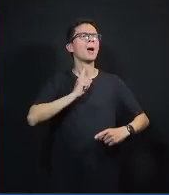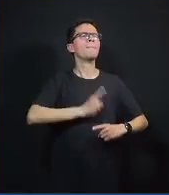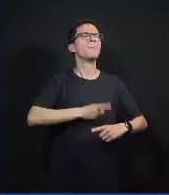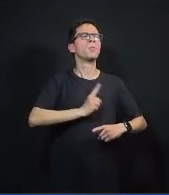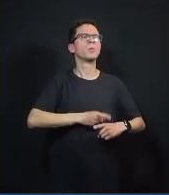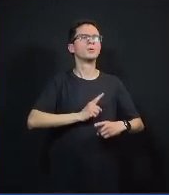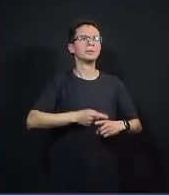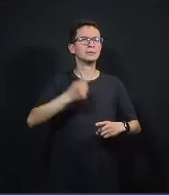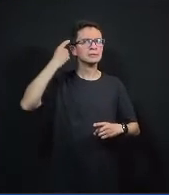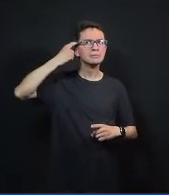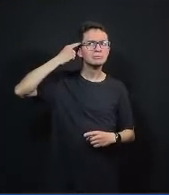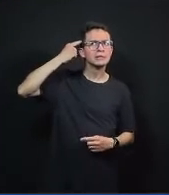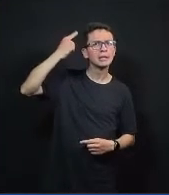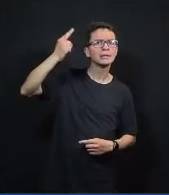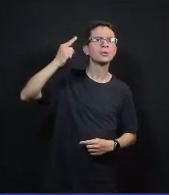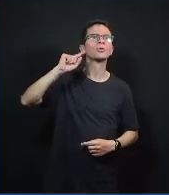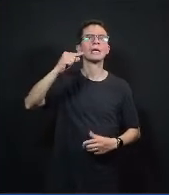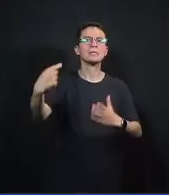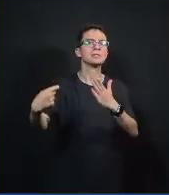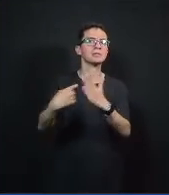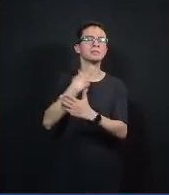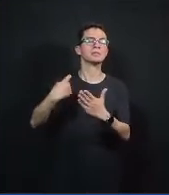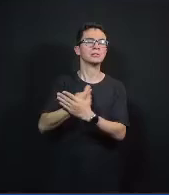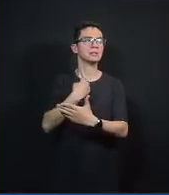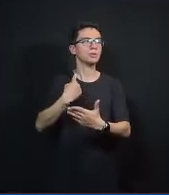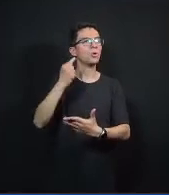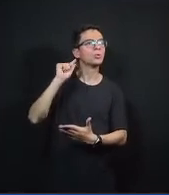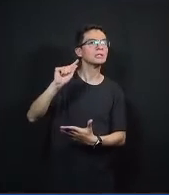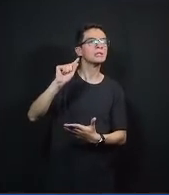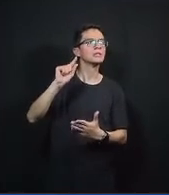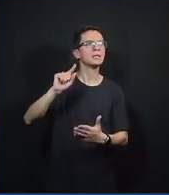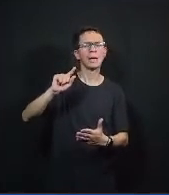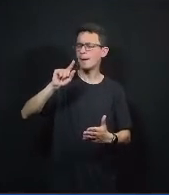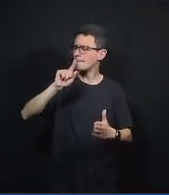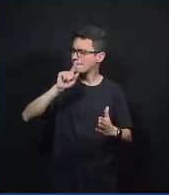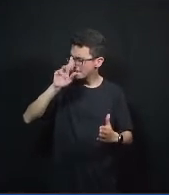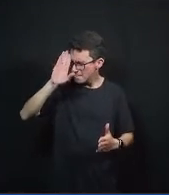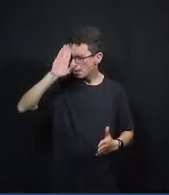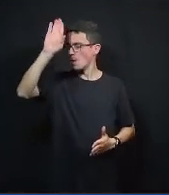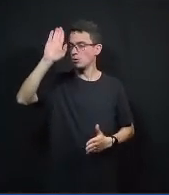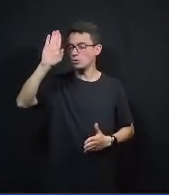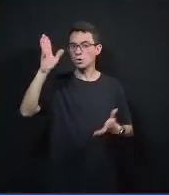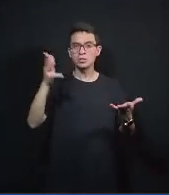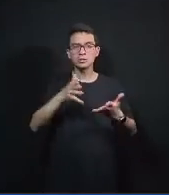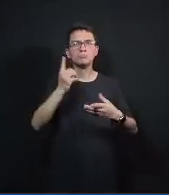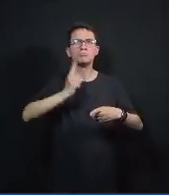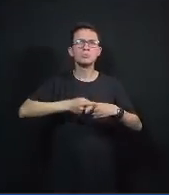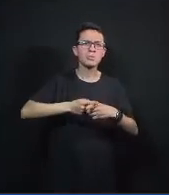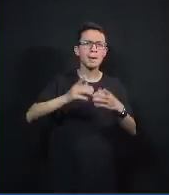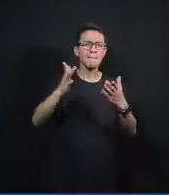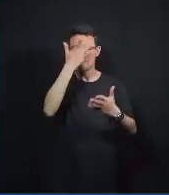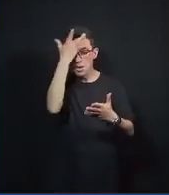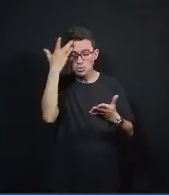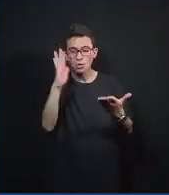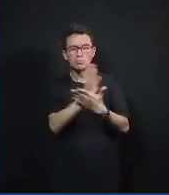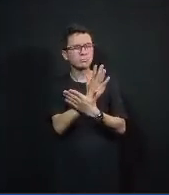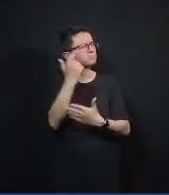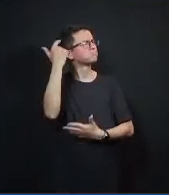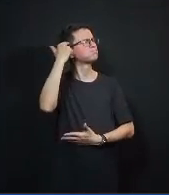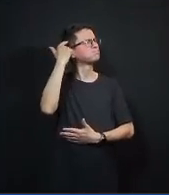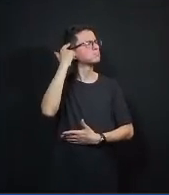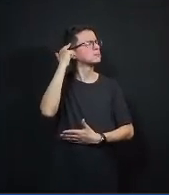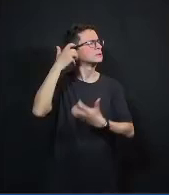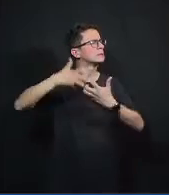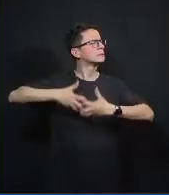hora, imaginei as principais perguntas que todo cidadão deve estar se fazendo neste momento, em que teremos